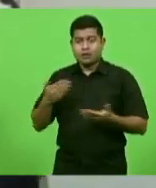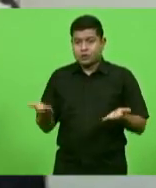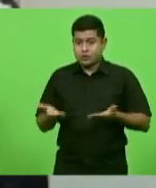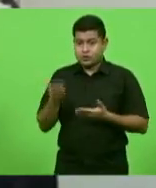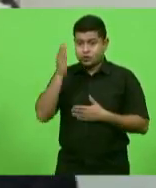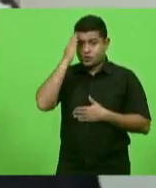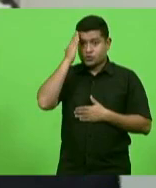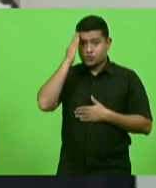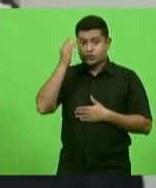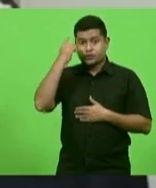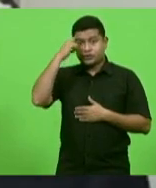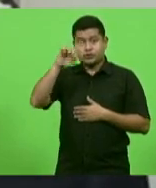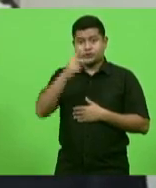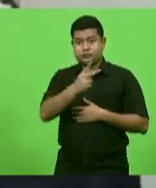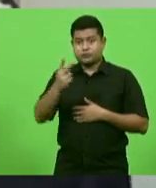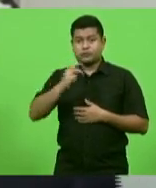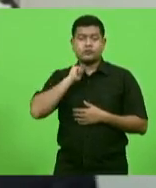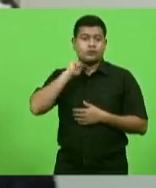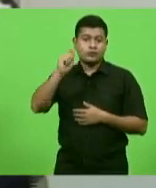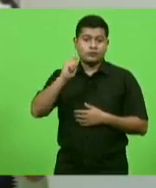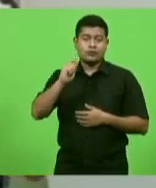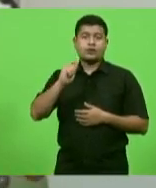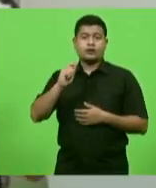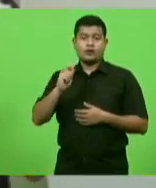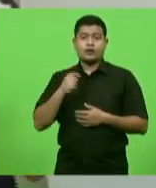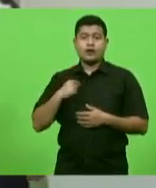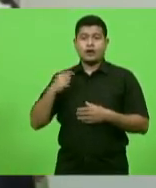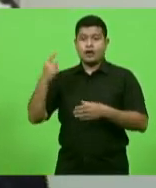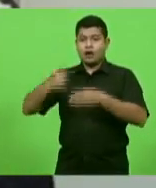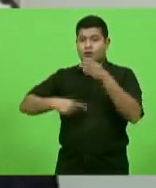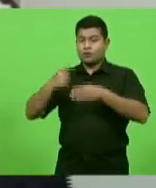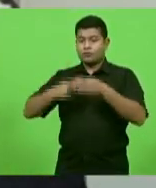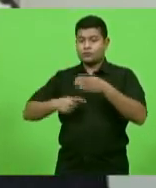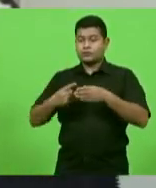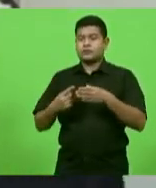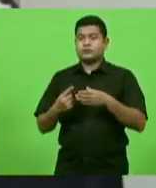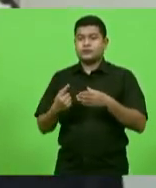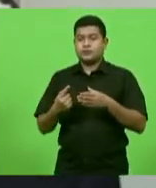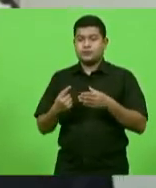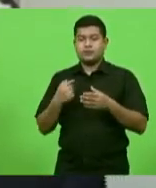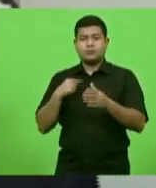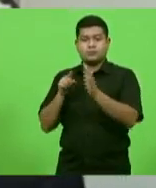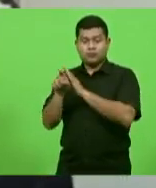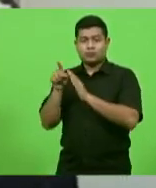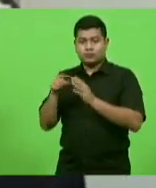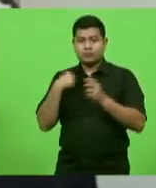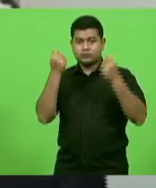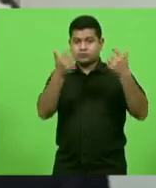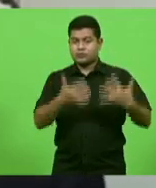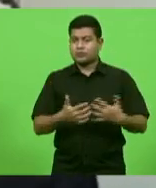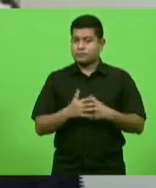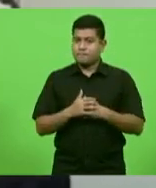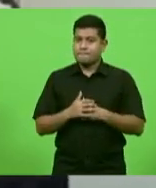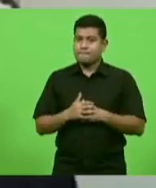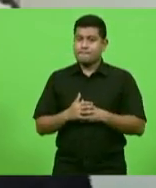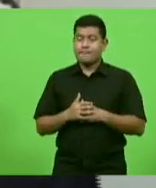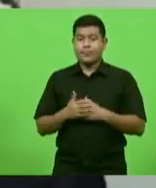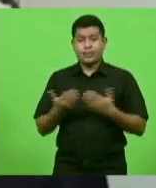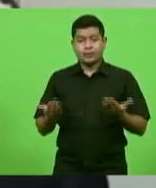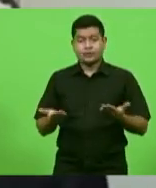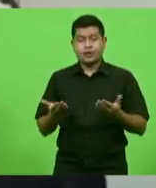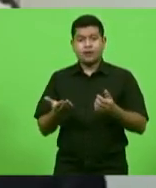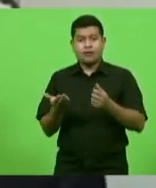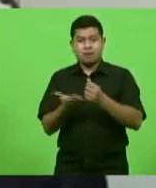de abril quando ele colocou essa data para a cor a internet entretanto sustentam os autores